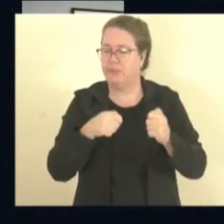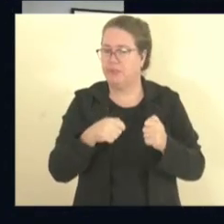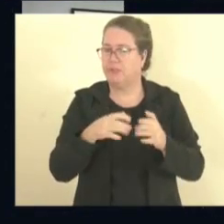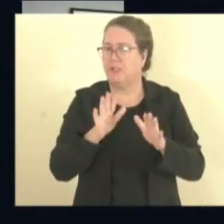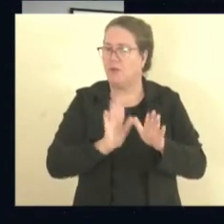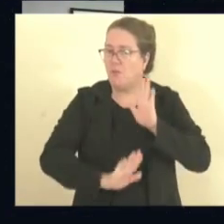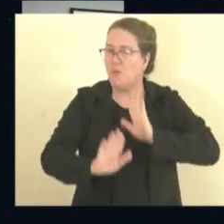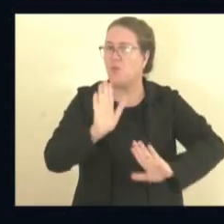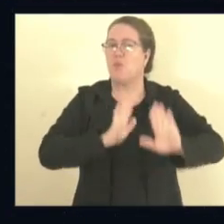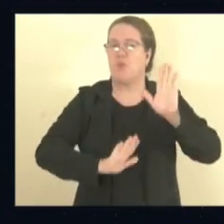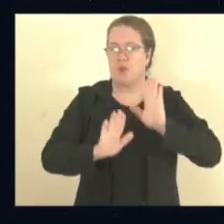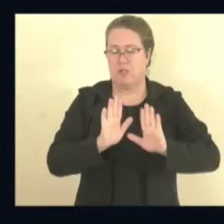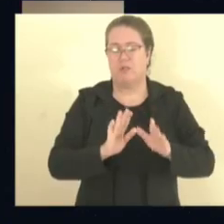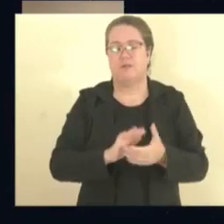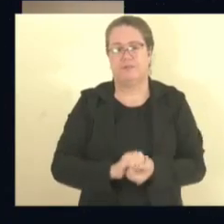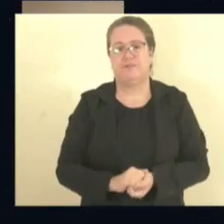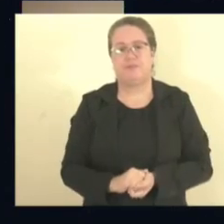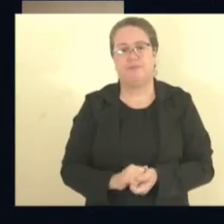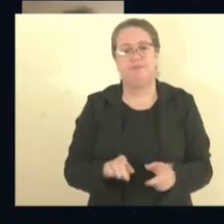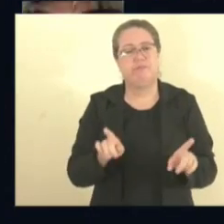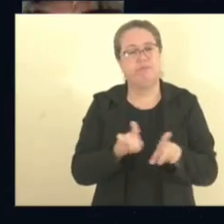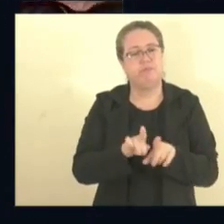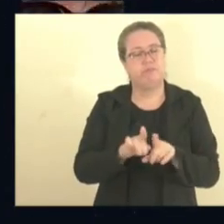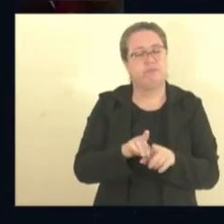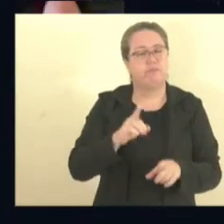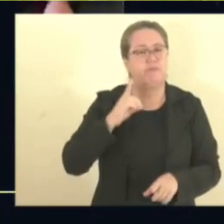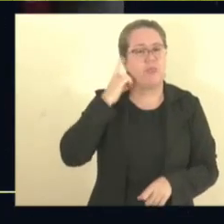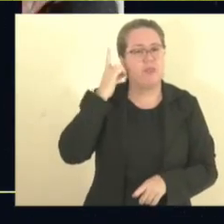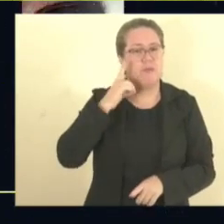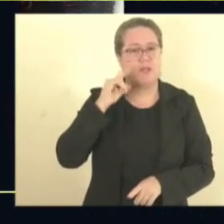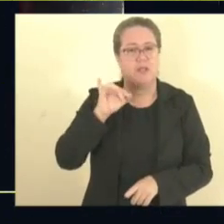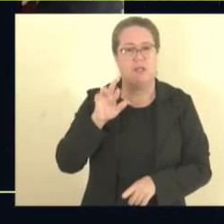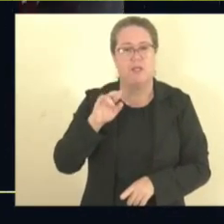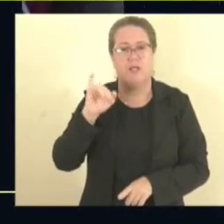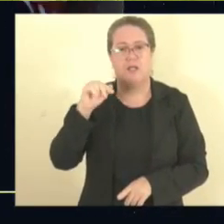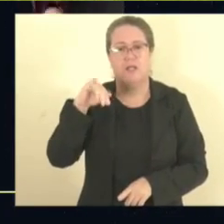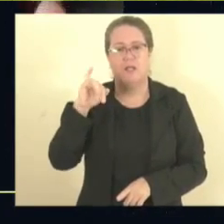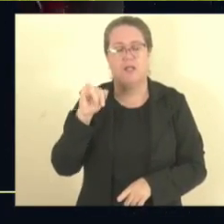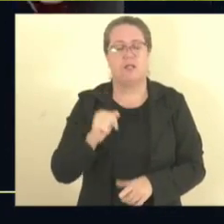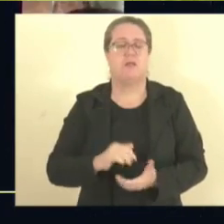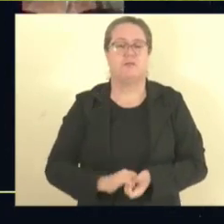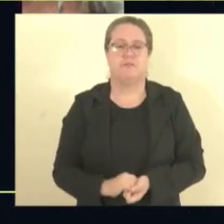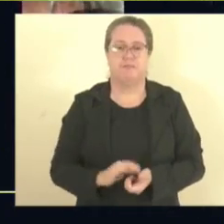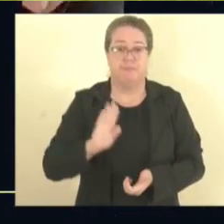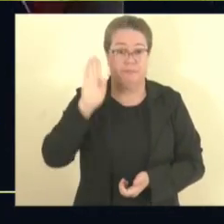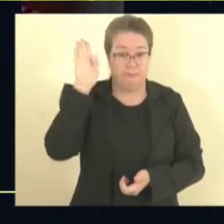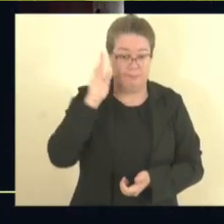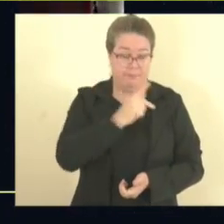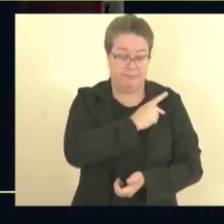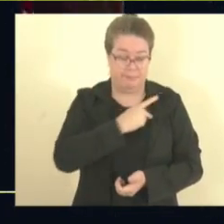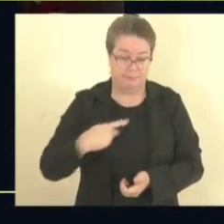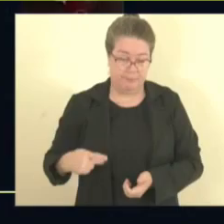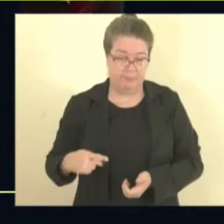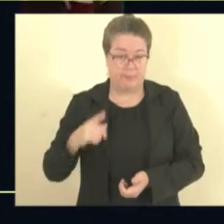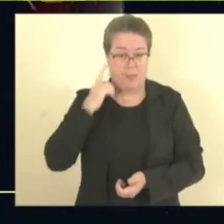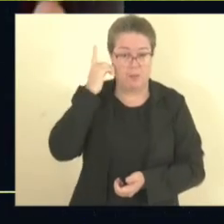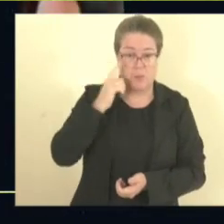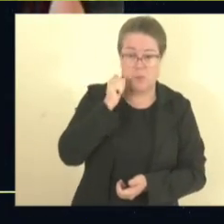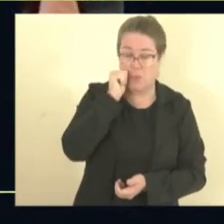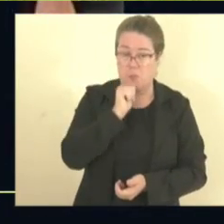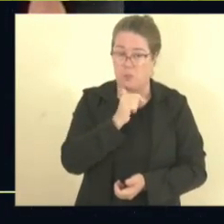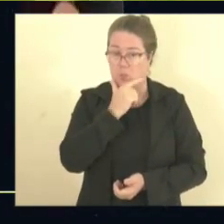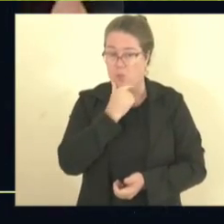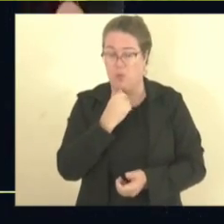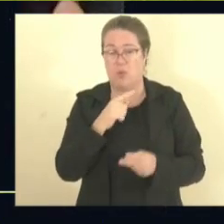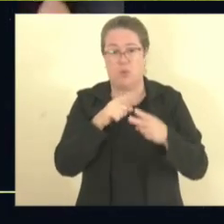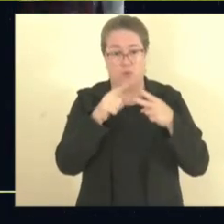Polese. Palavra, última inscrita, Irine Lopes. Senhor presidente, senhoras e senhores parlamentares, duas